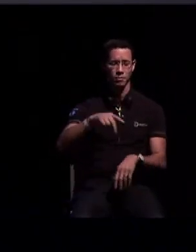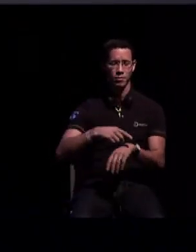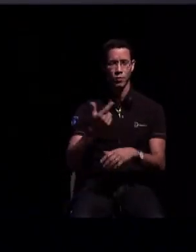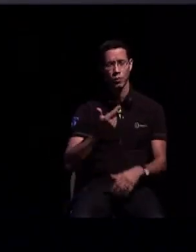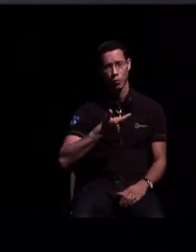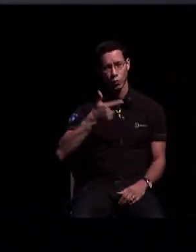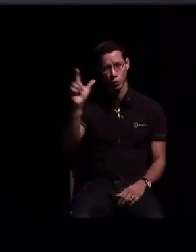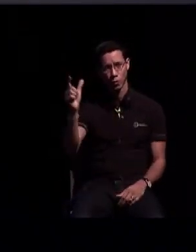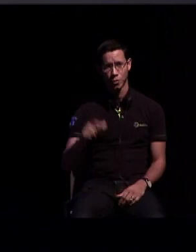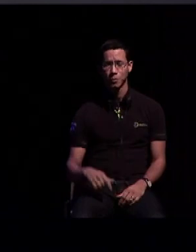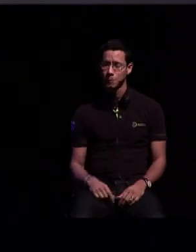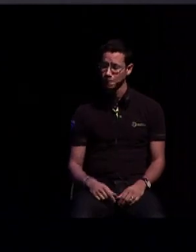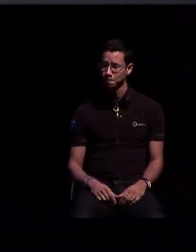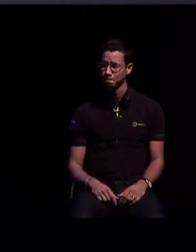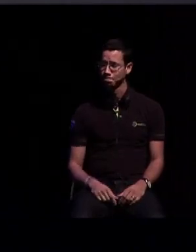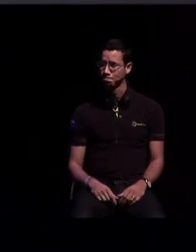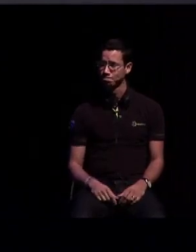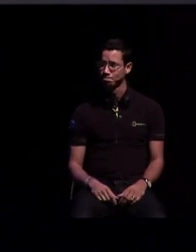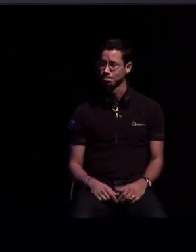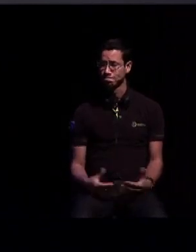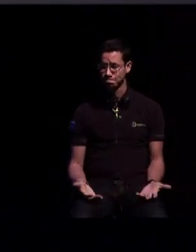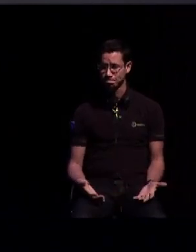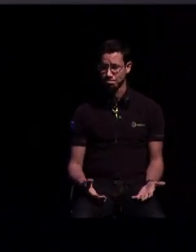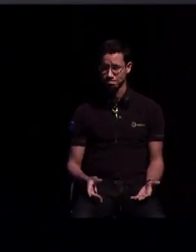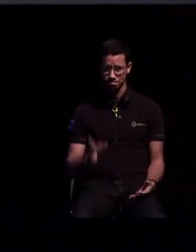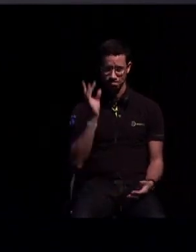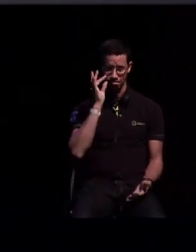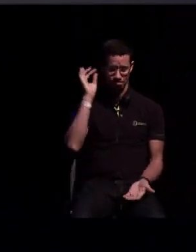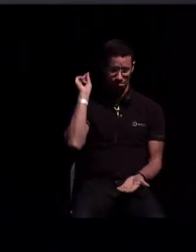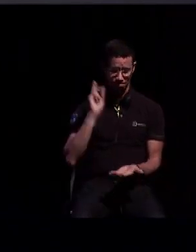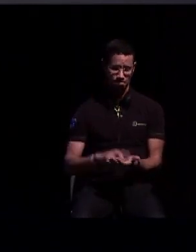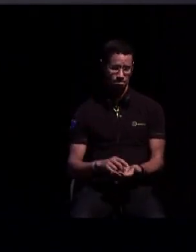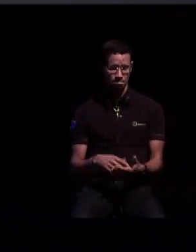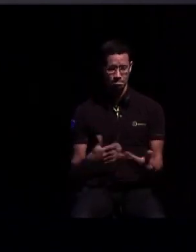fora, quando não necessariamente.